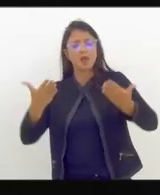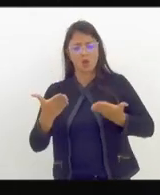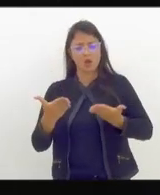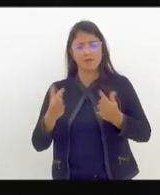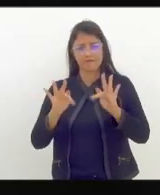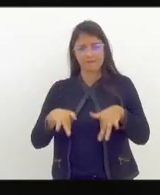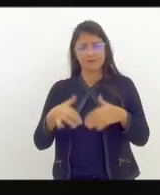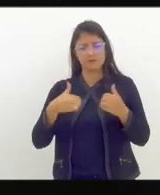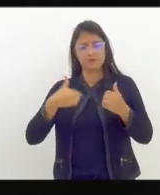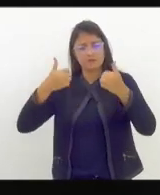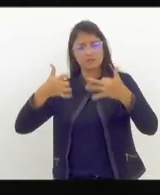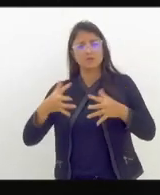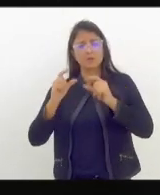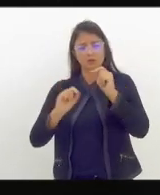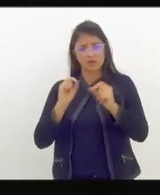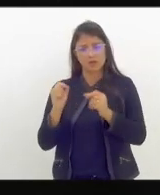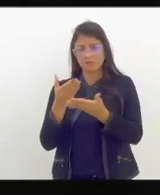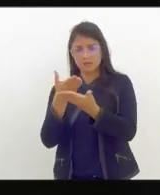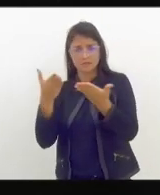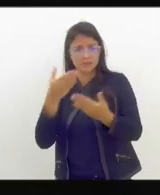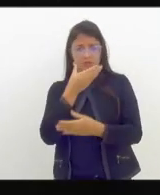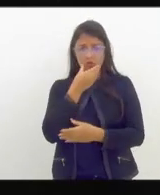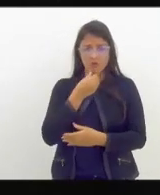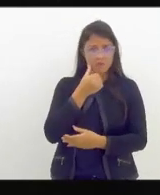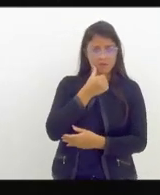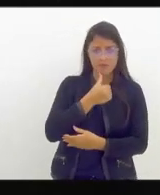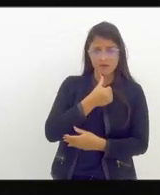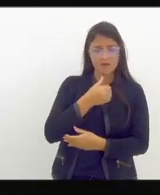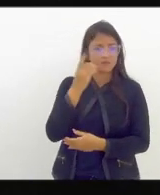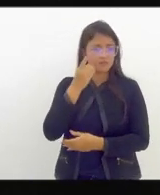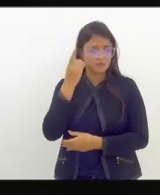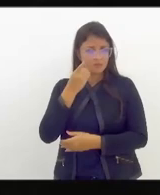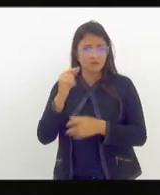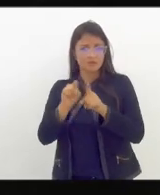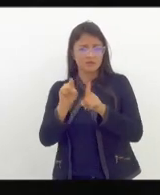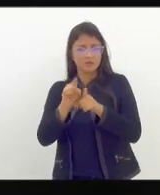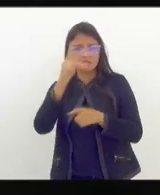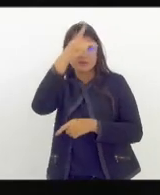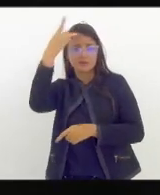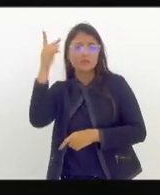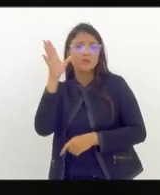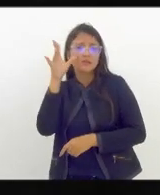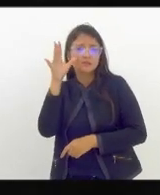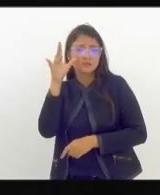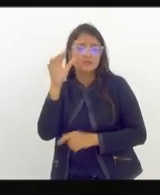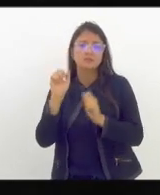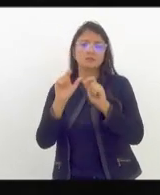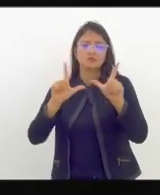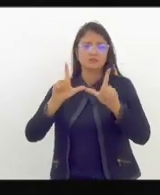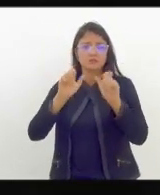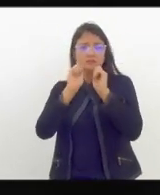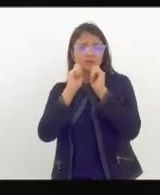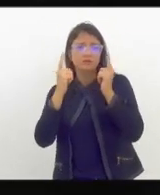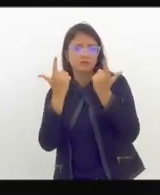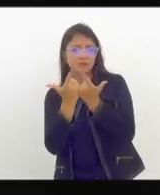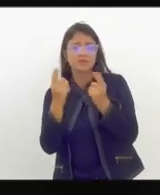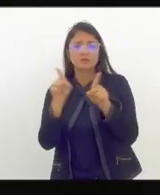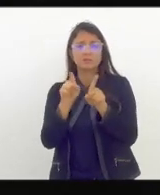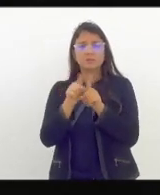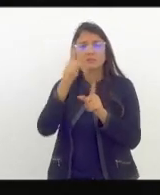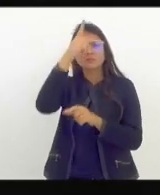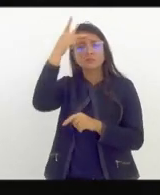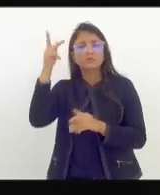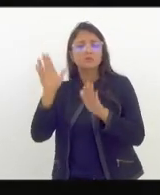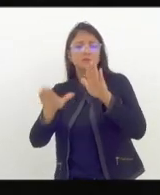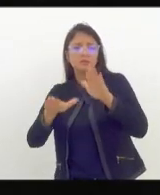Deputados, deputadas, aqueles que nos assistem pela TV Alerge, nos ouvem pelas